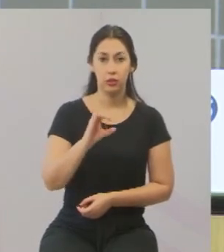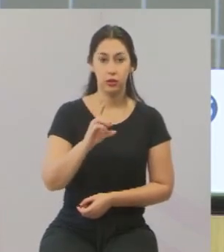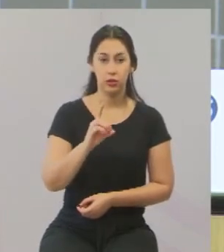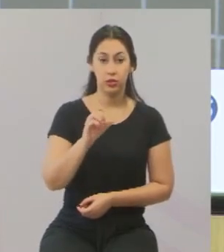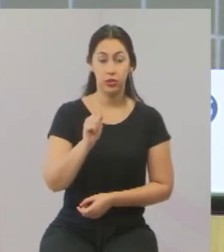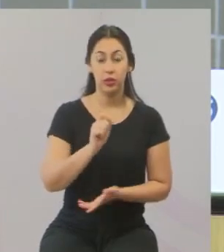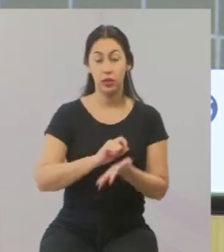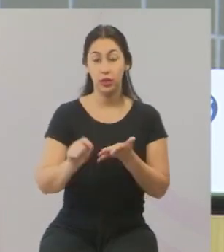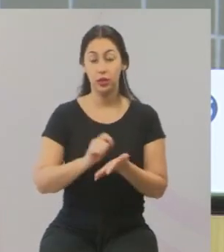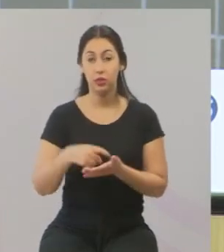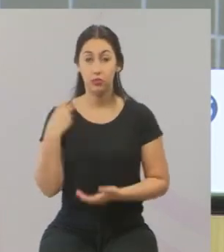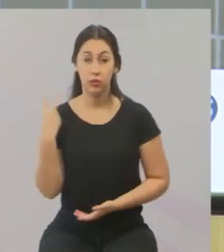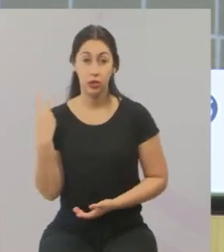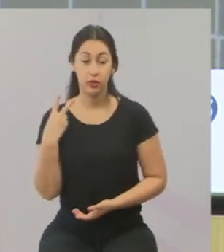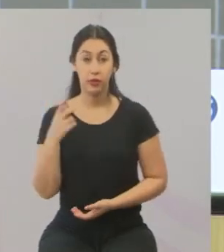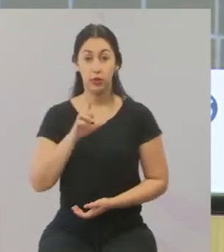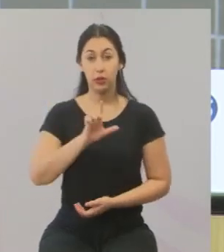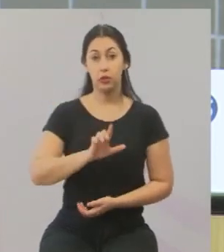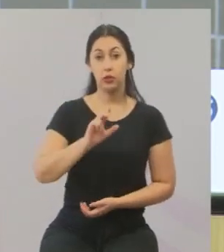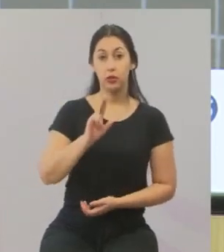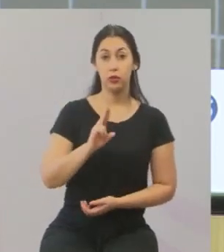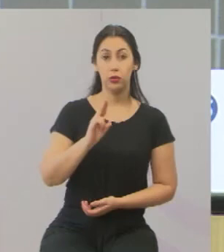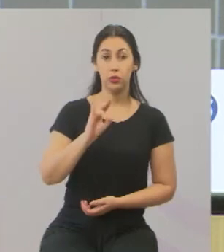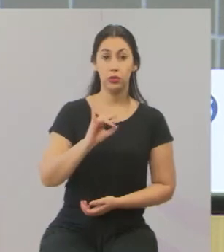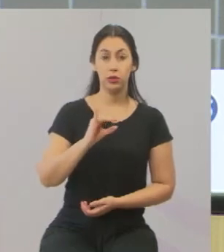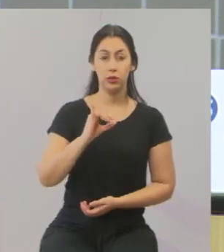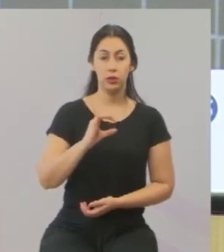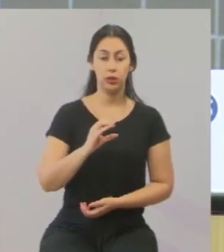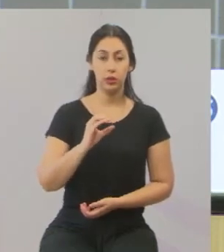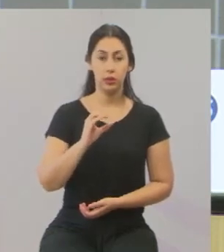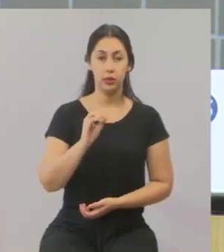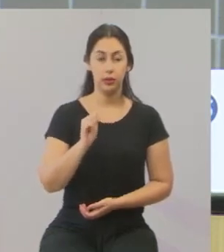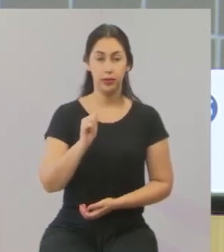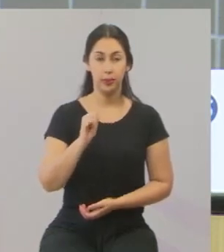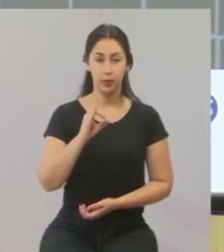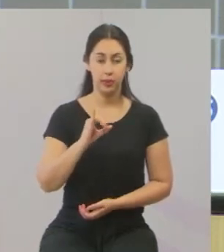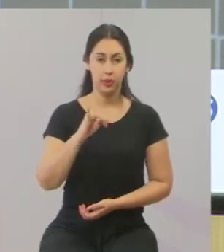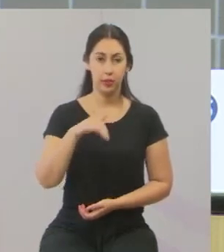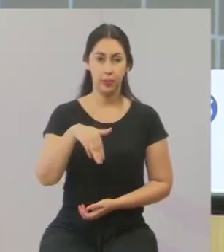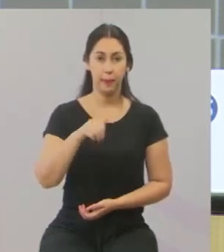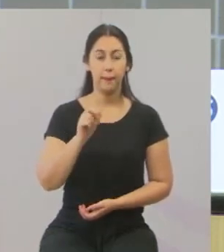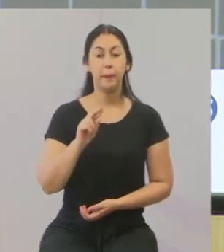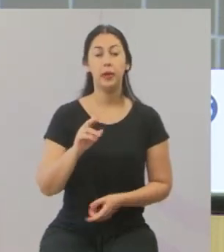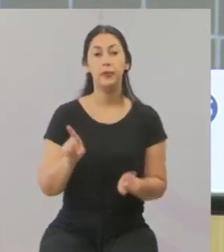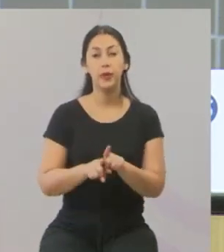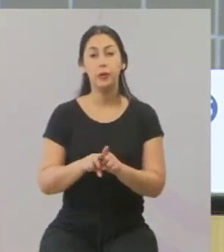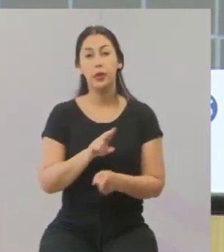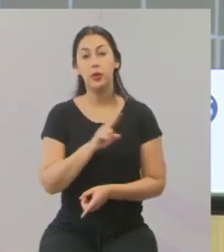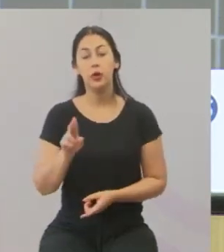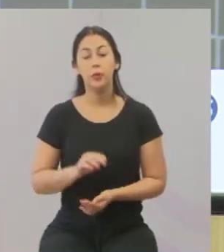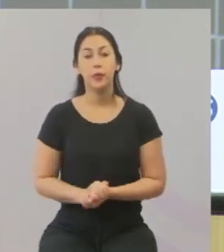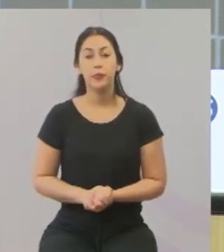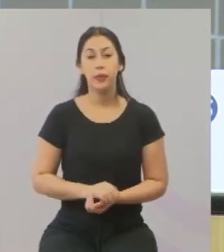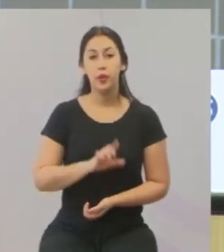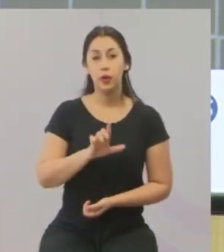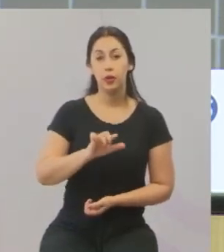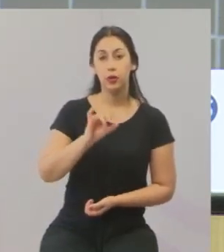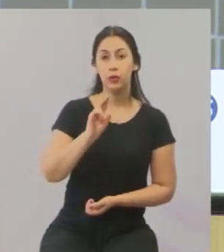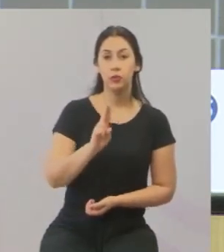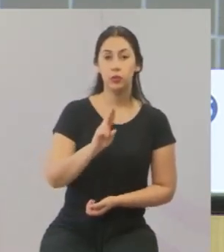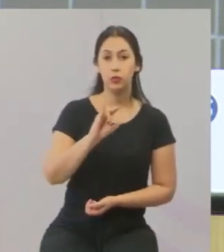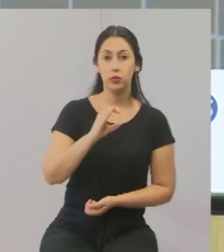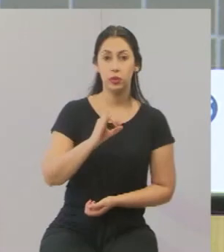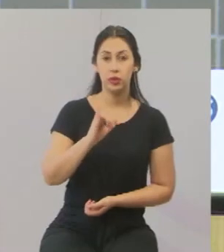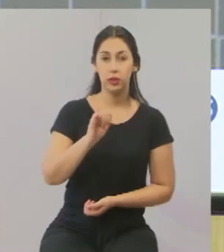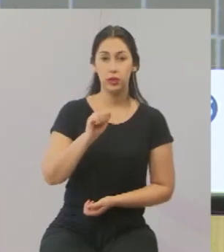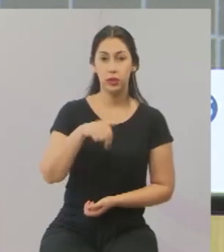pela vereadora Lucimar Ponciano. Votos de pesar de Luciano Cosme